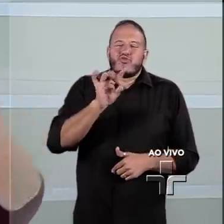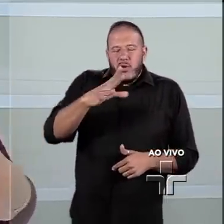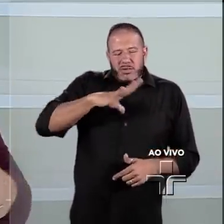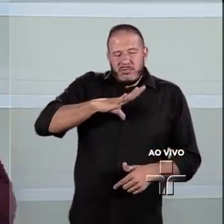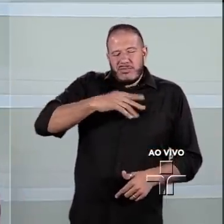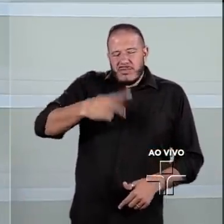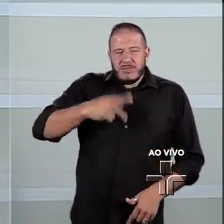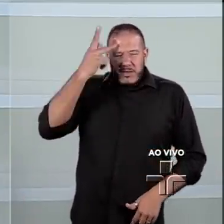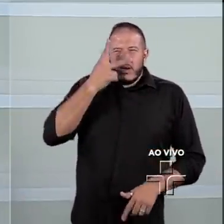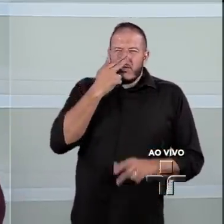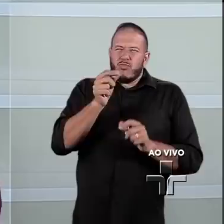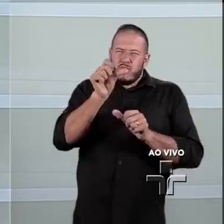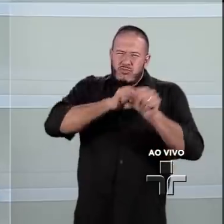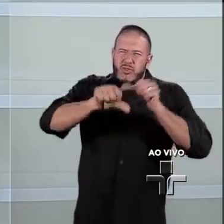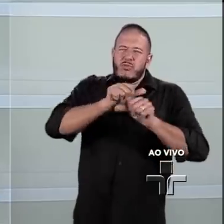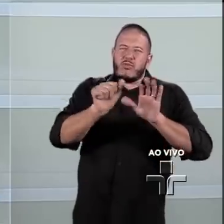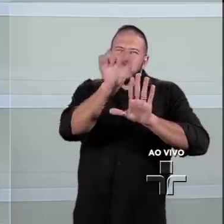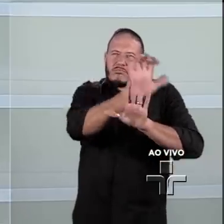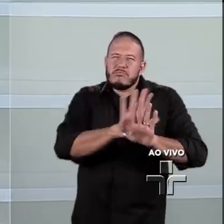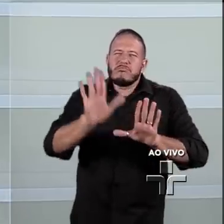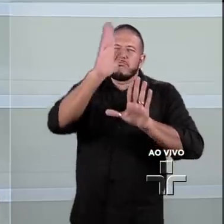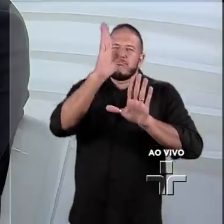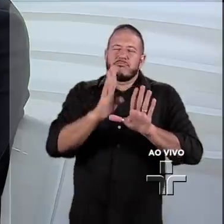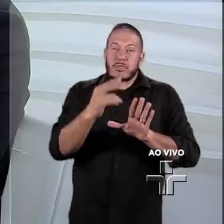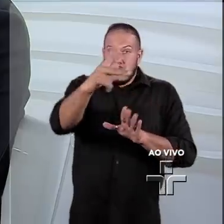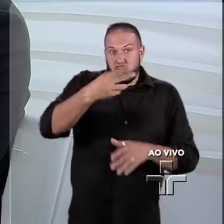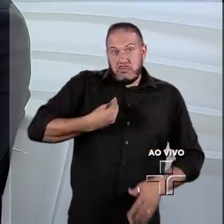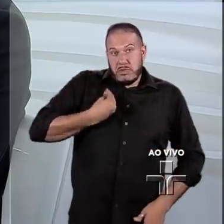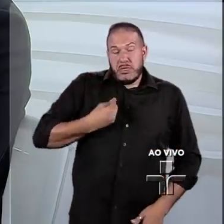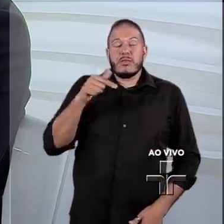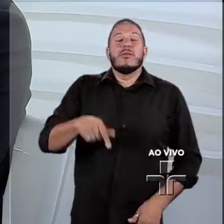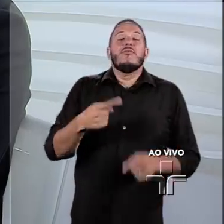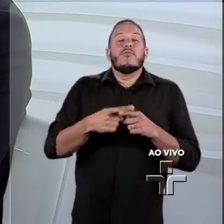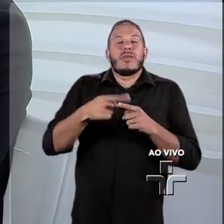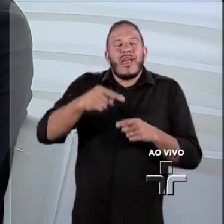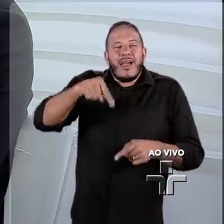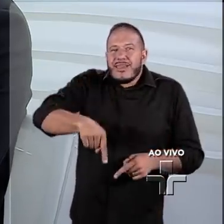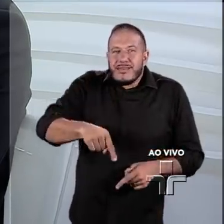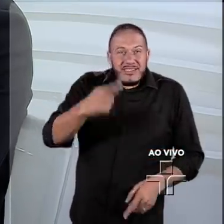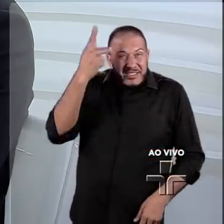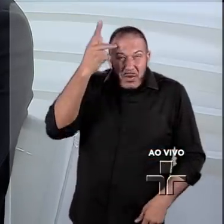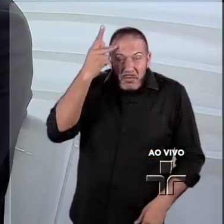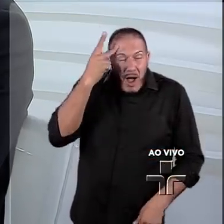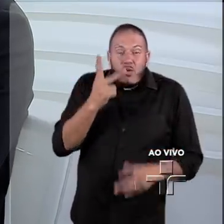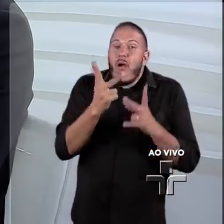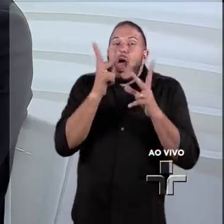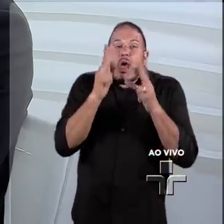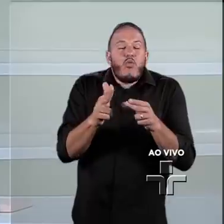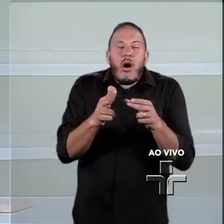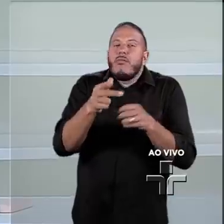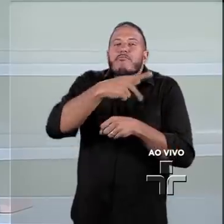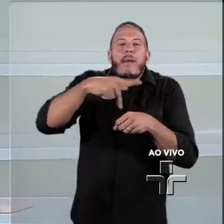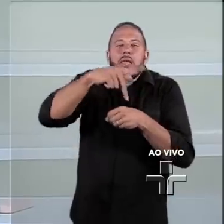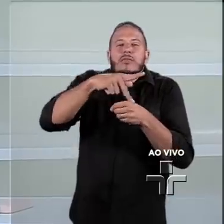quero nacionalizar um pouquinho a sua presença aqui, porque São Paulo é um país dentro do Brasil, né?